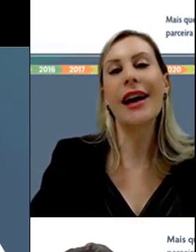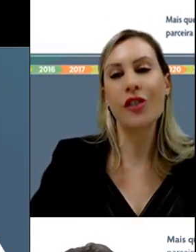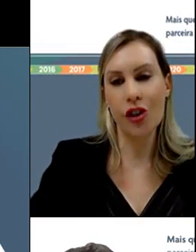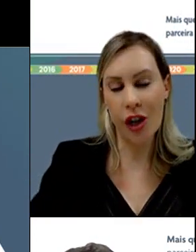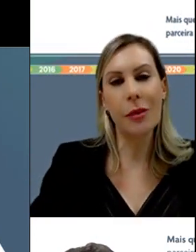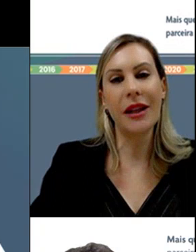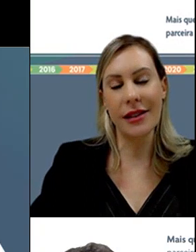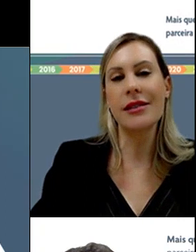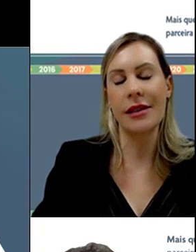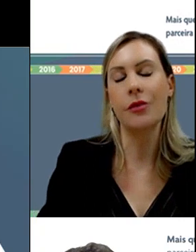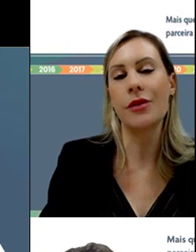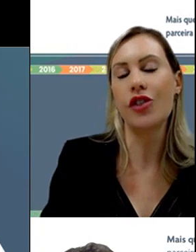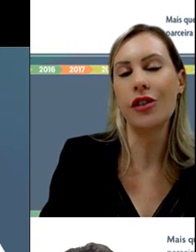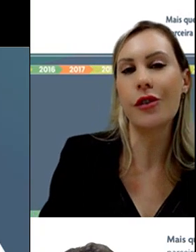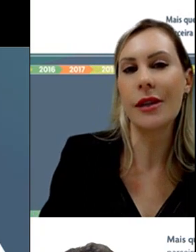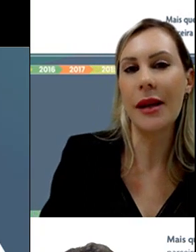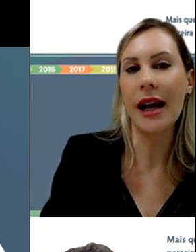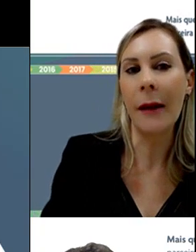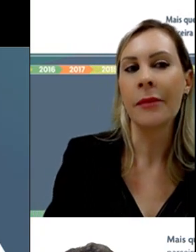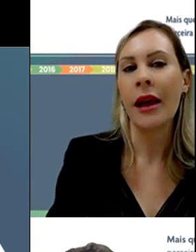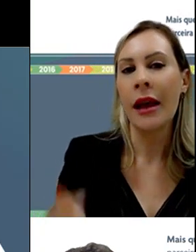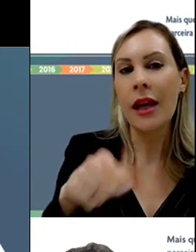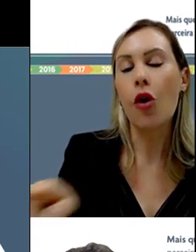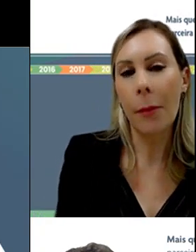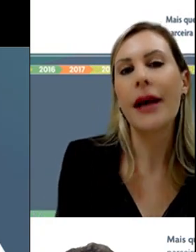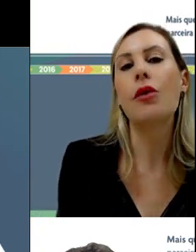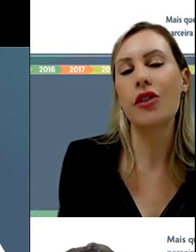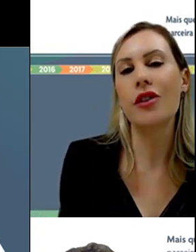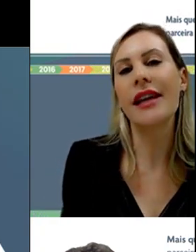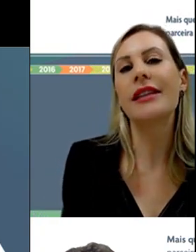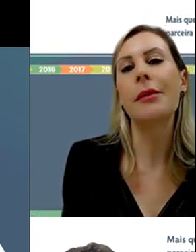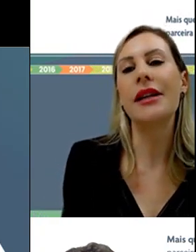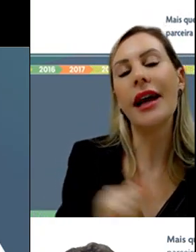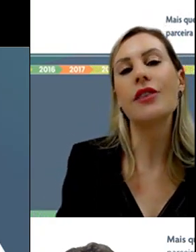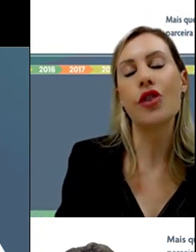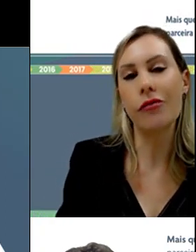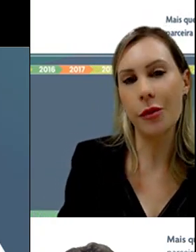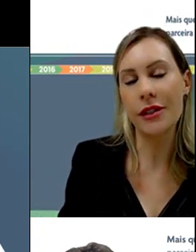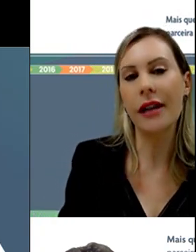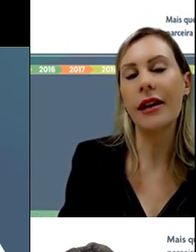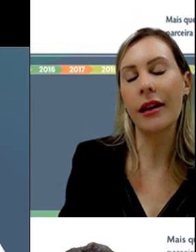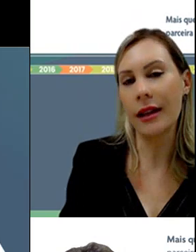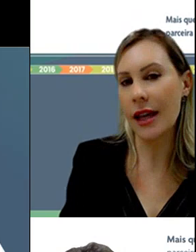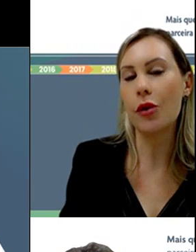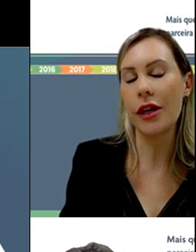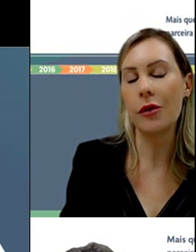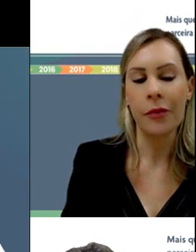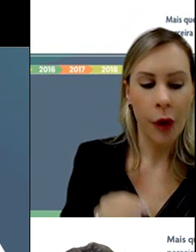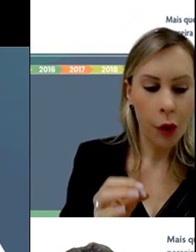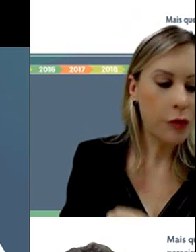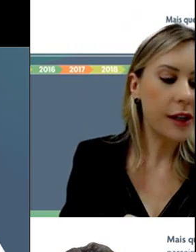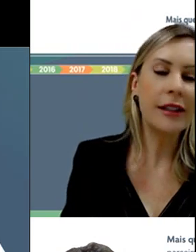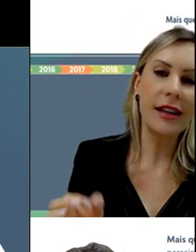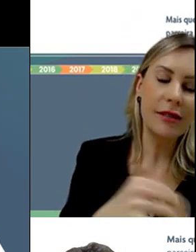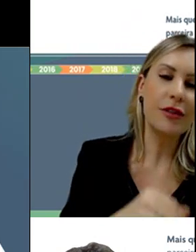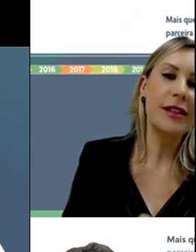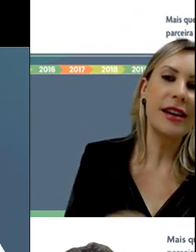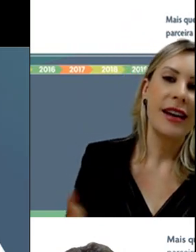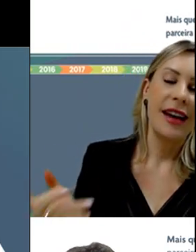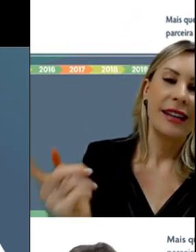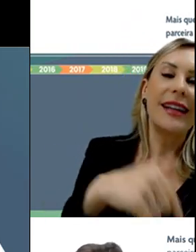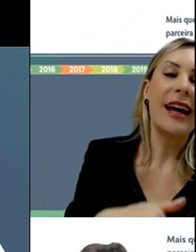0,14% de taxa de administração, se a gente fosse aplicar. E compara com a nossa rentabilidade, que eu vou mostrar daqui a pouquinho. Com